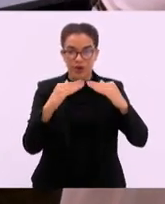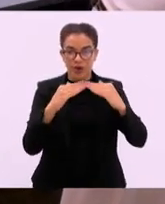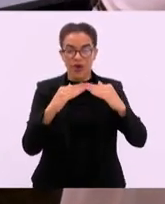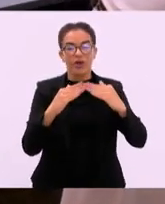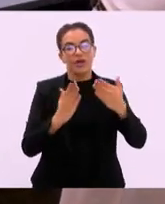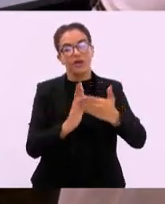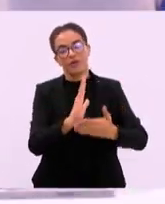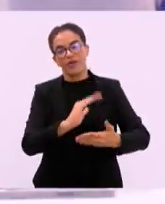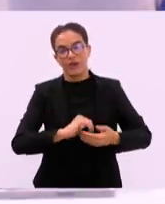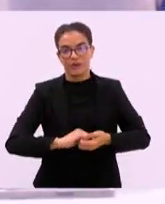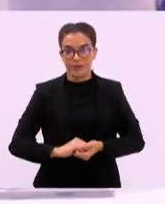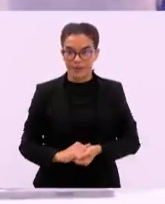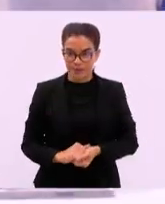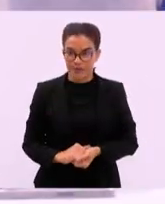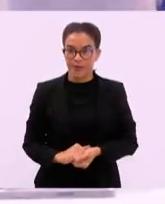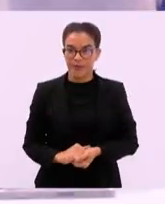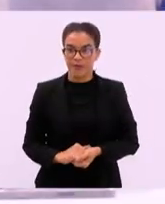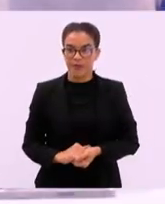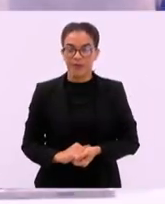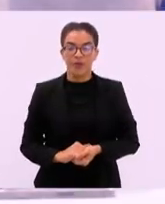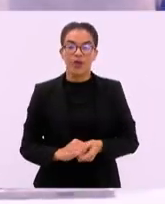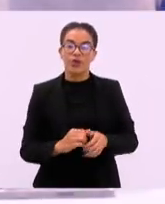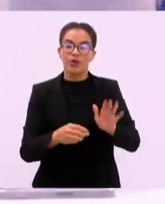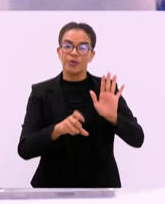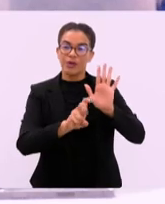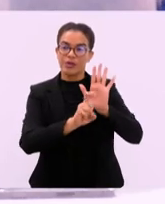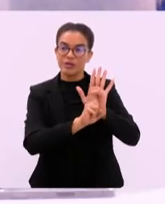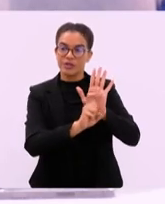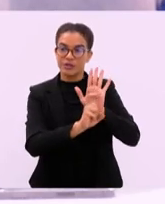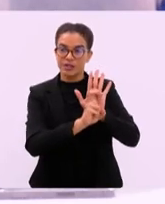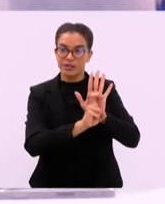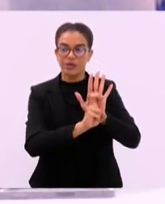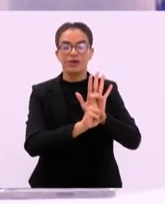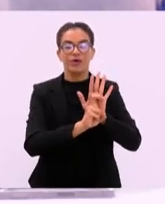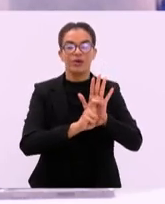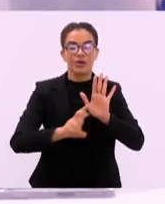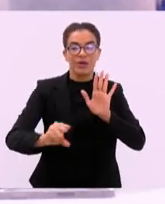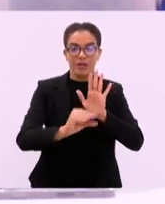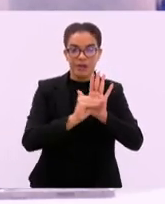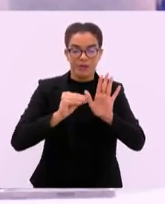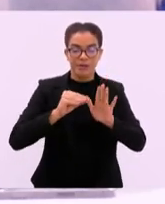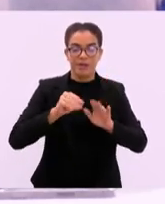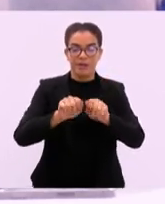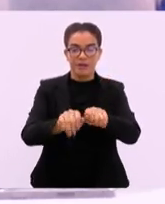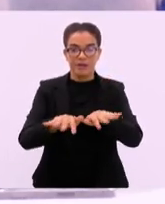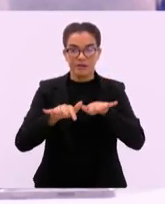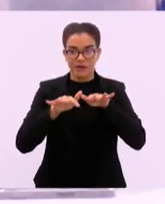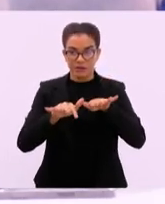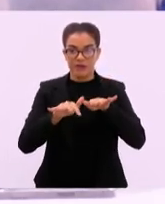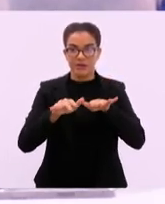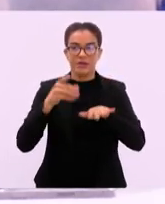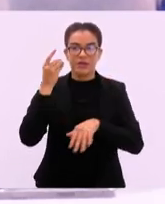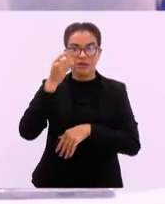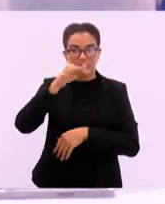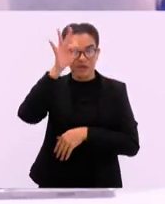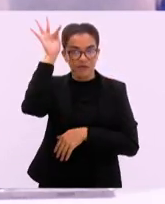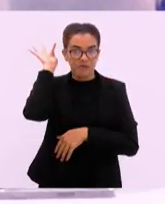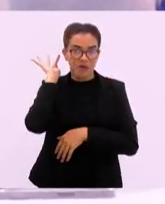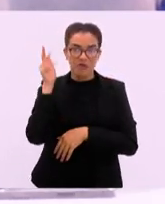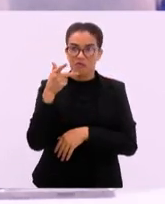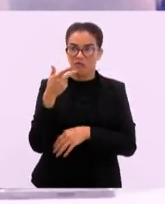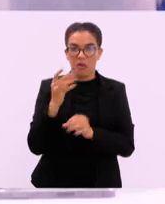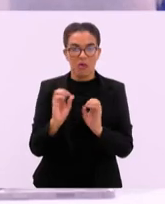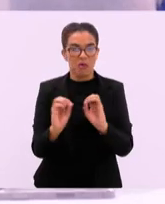estão, aprovado. Item 5 da pauta, emendas de plenário. O deputado Fred Pacheco não se manifestou